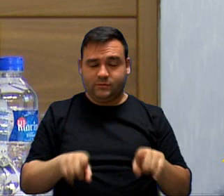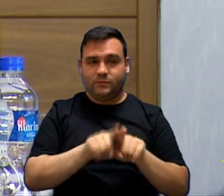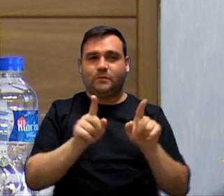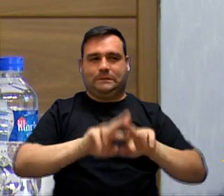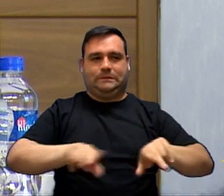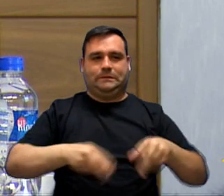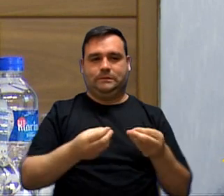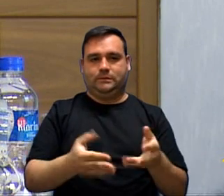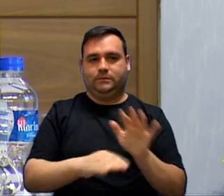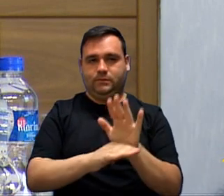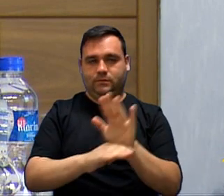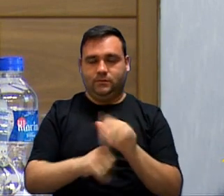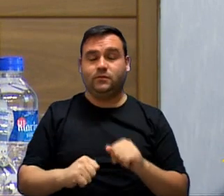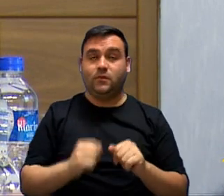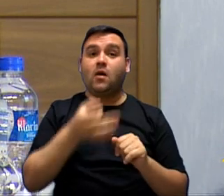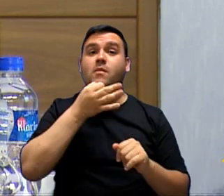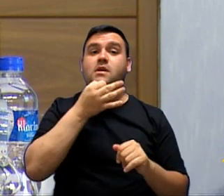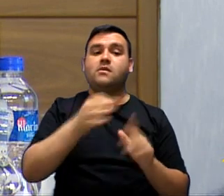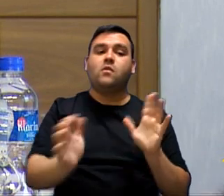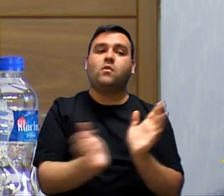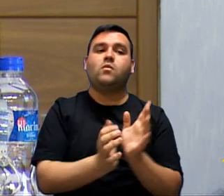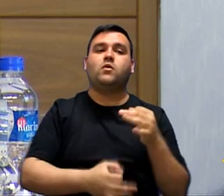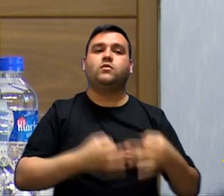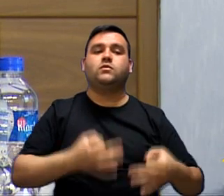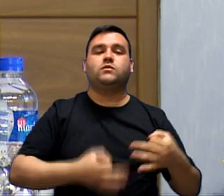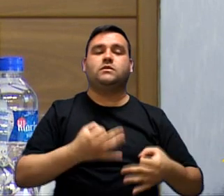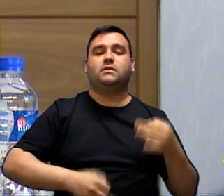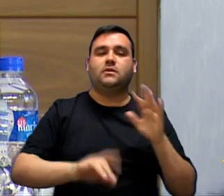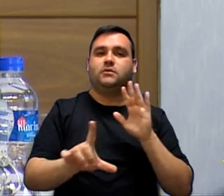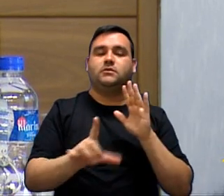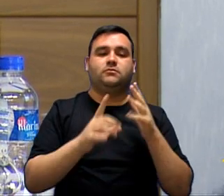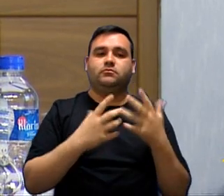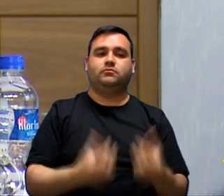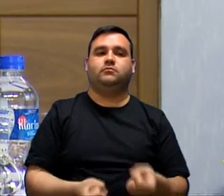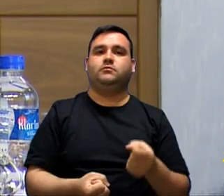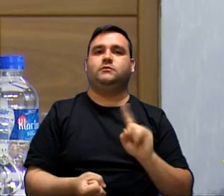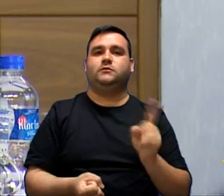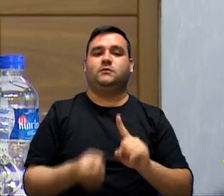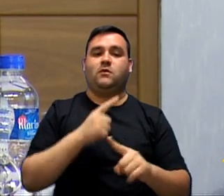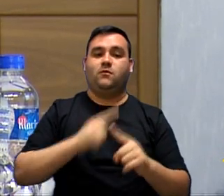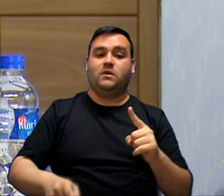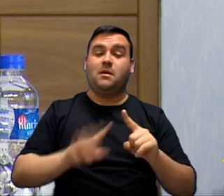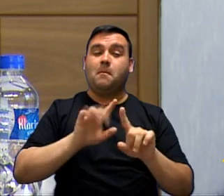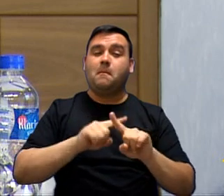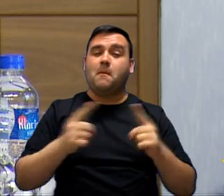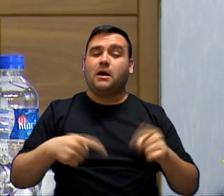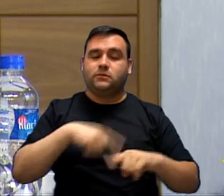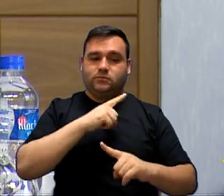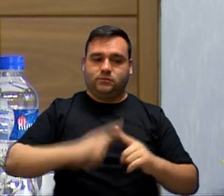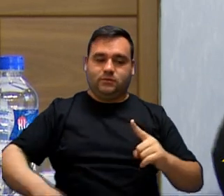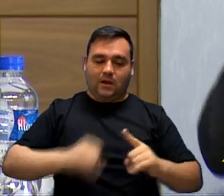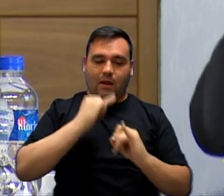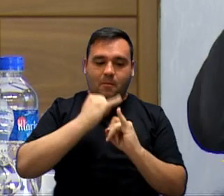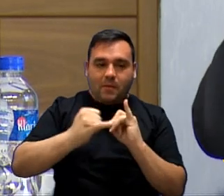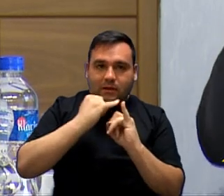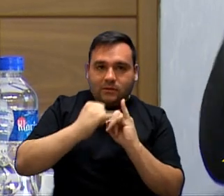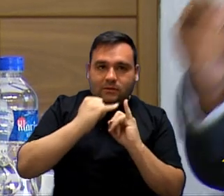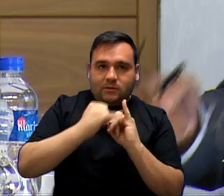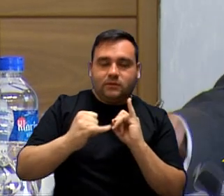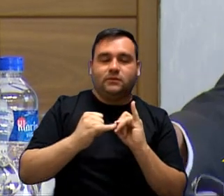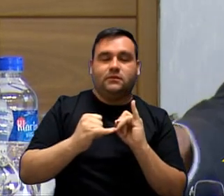O parecer da Comissão de Justiça é pela rejeição, Mas, como é um veto